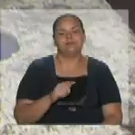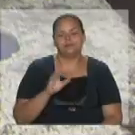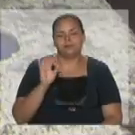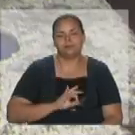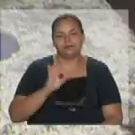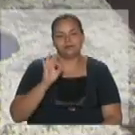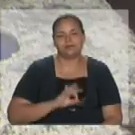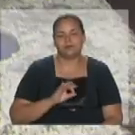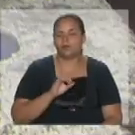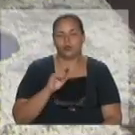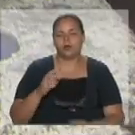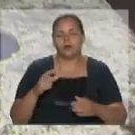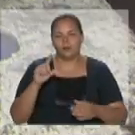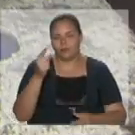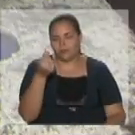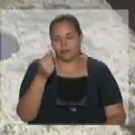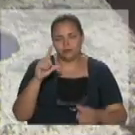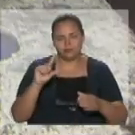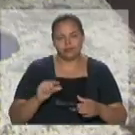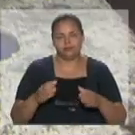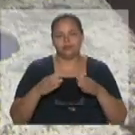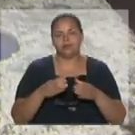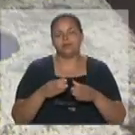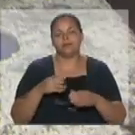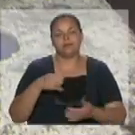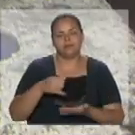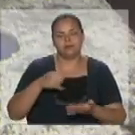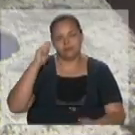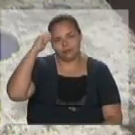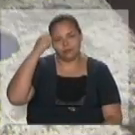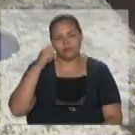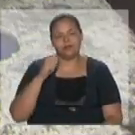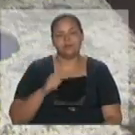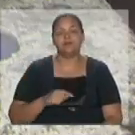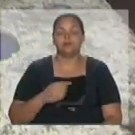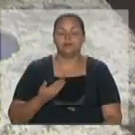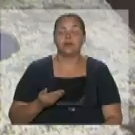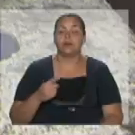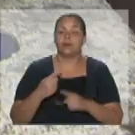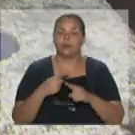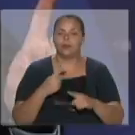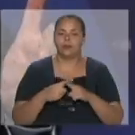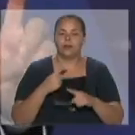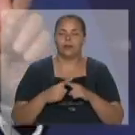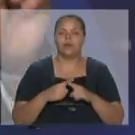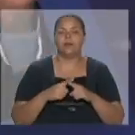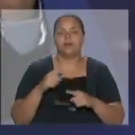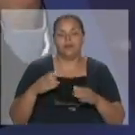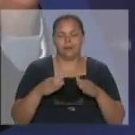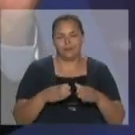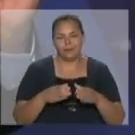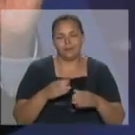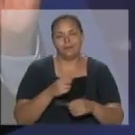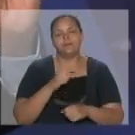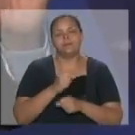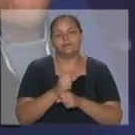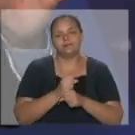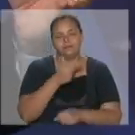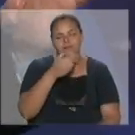do valor do barril do petróleo, né? Não, porque... Todos esses artifícios também contribuíram para essa redução. Não, porque, inclusive, o barril de